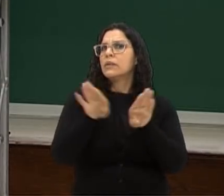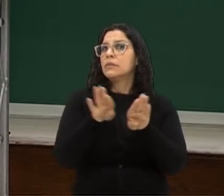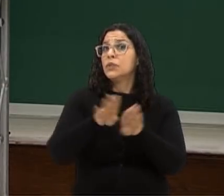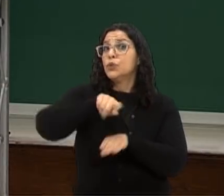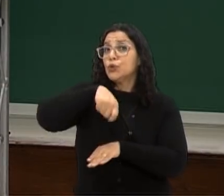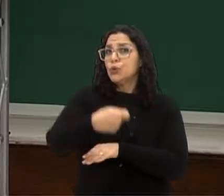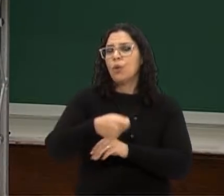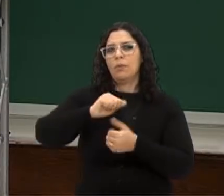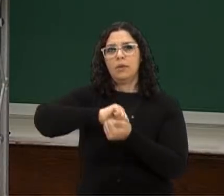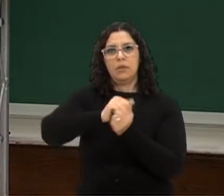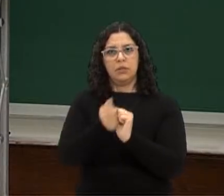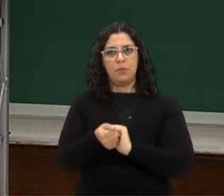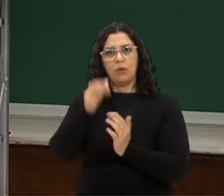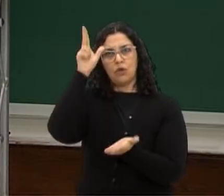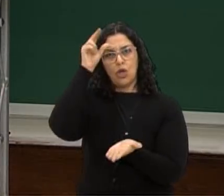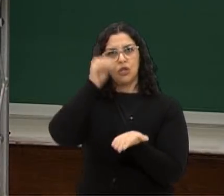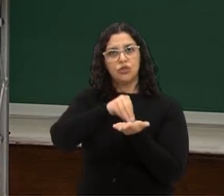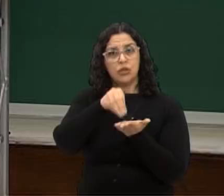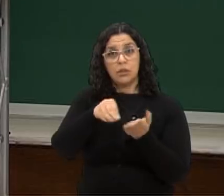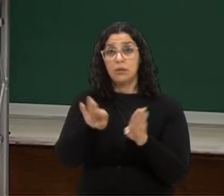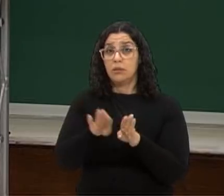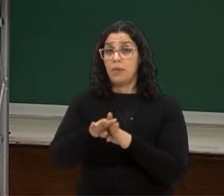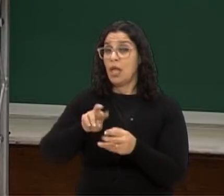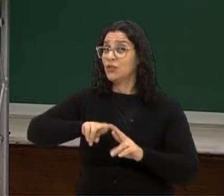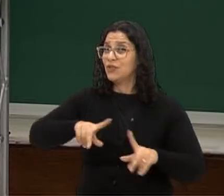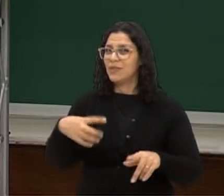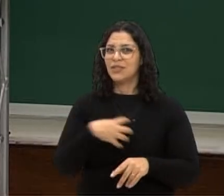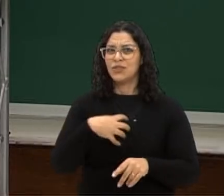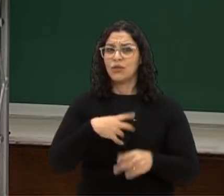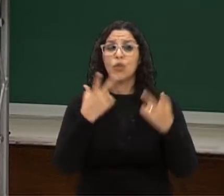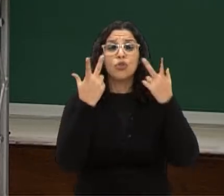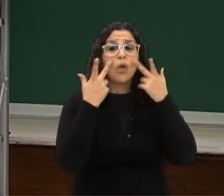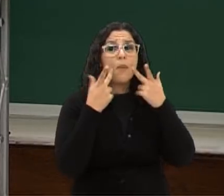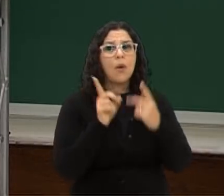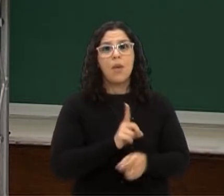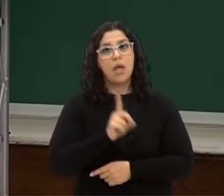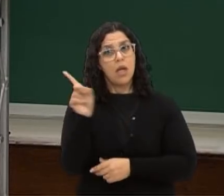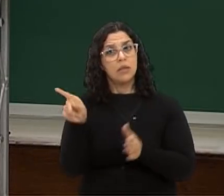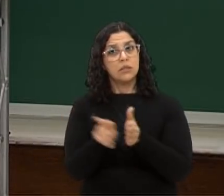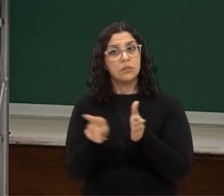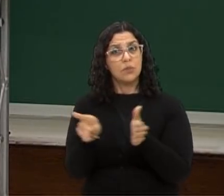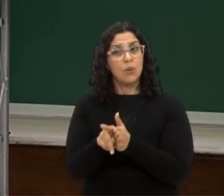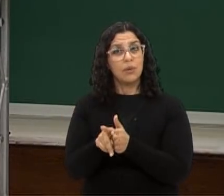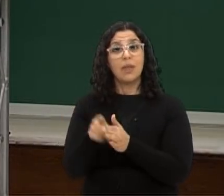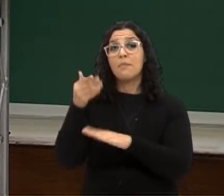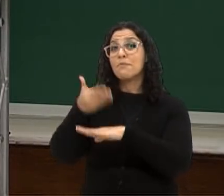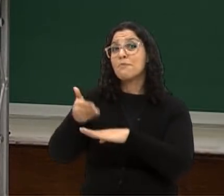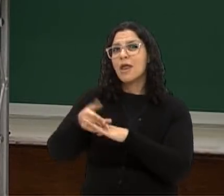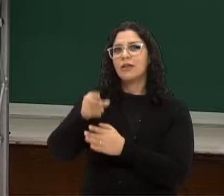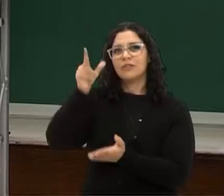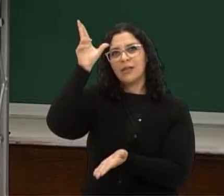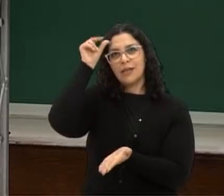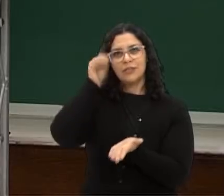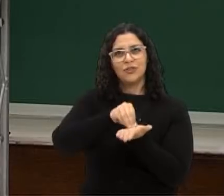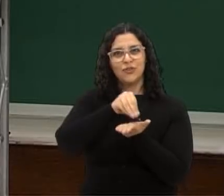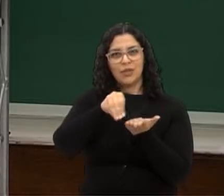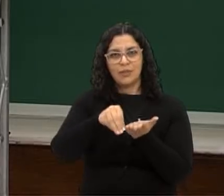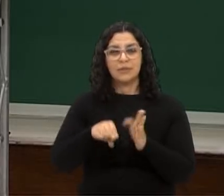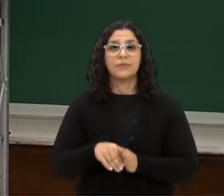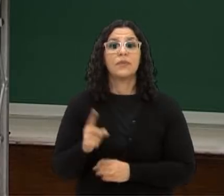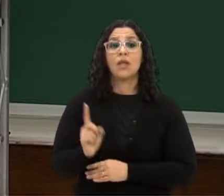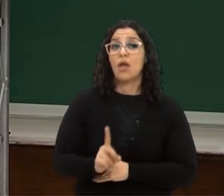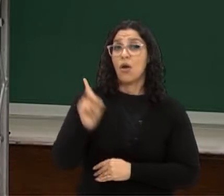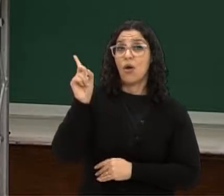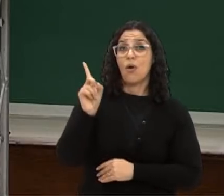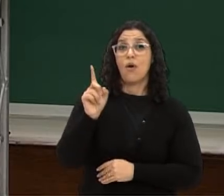e a diferença de um atleta de um esporte mais comum para a gente e o atleta do xadrez. Primeiro,